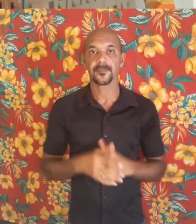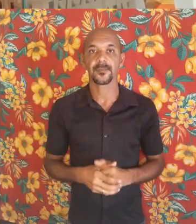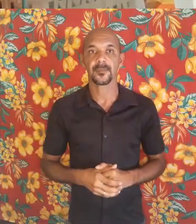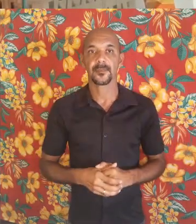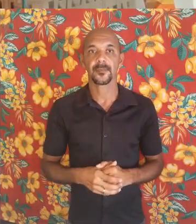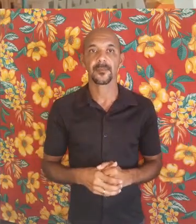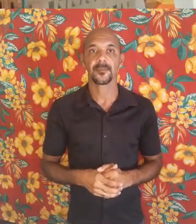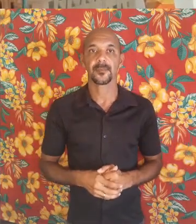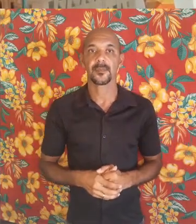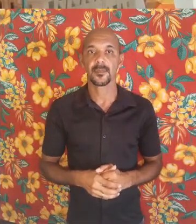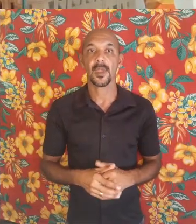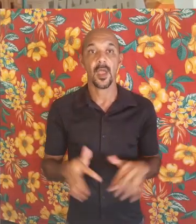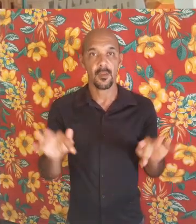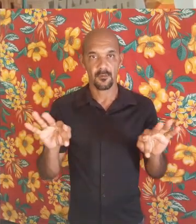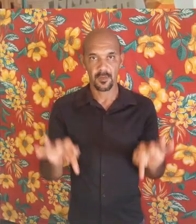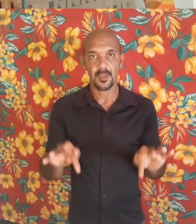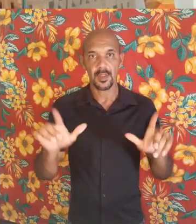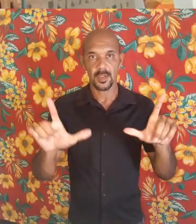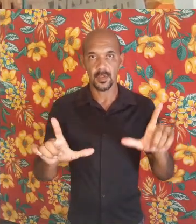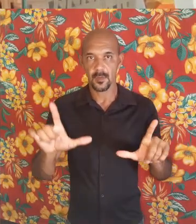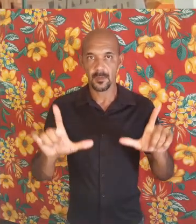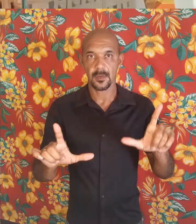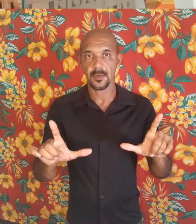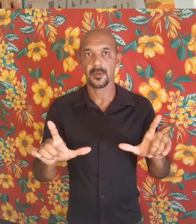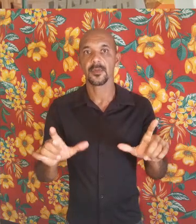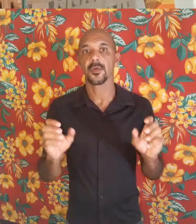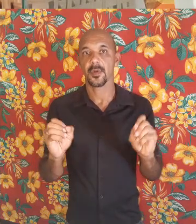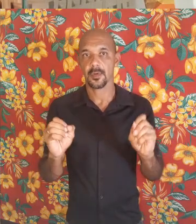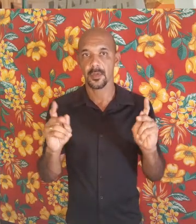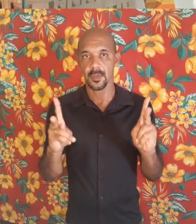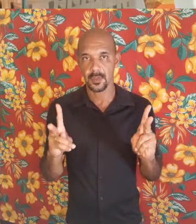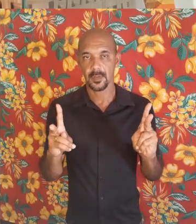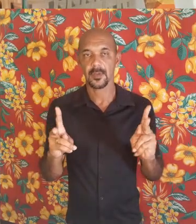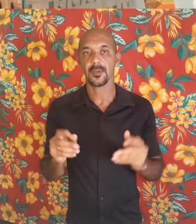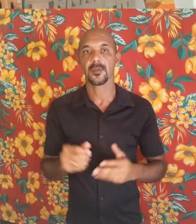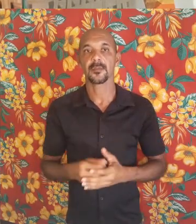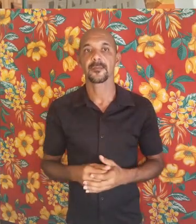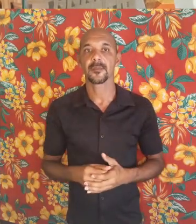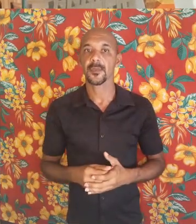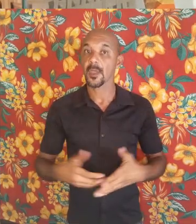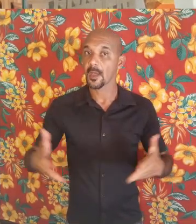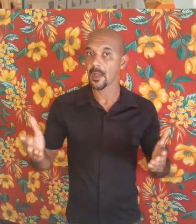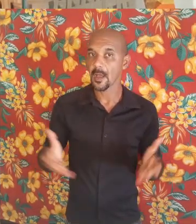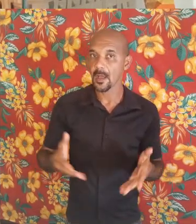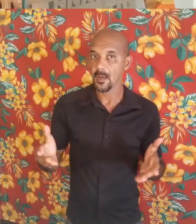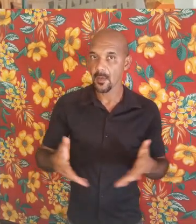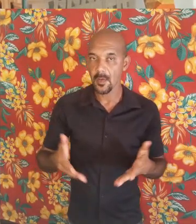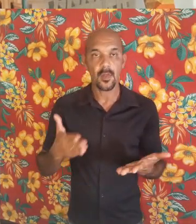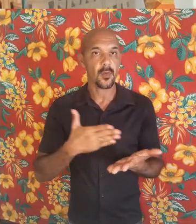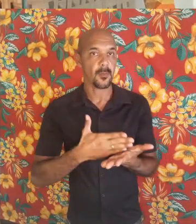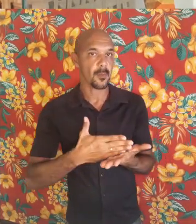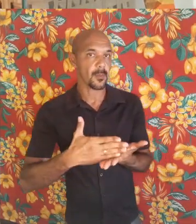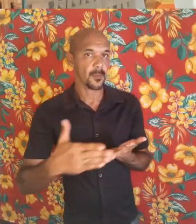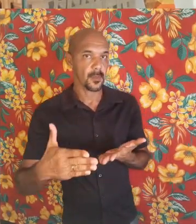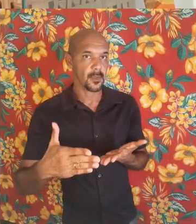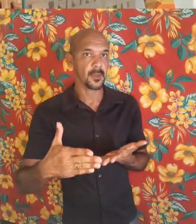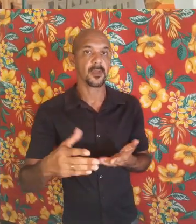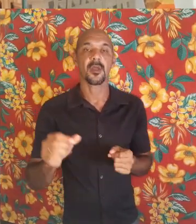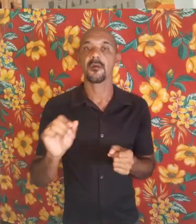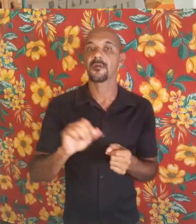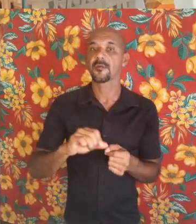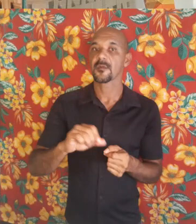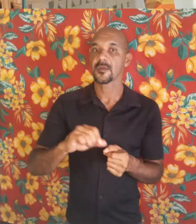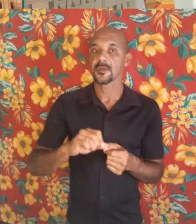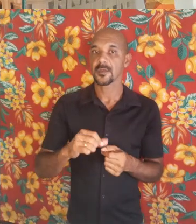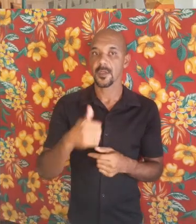quadro, ok? Agora eu vou começar a fazer um do início, né? Nós vamos fazer juntos para você